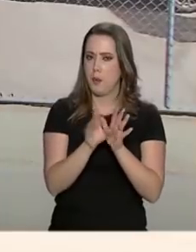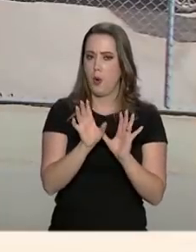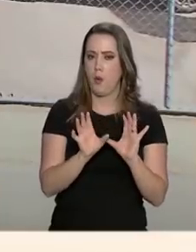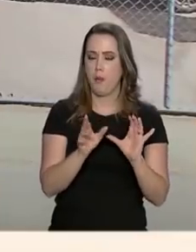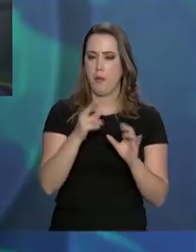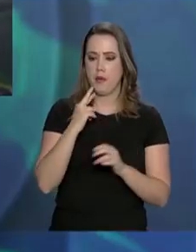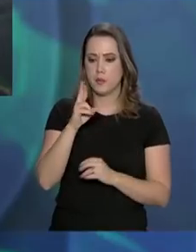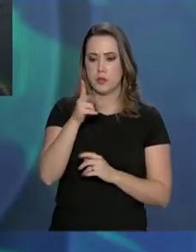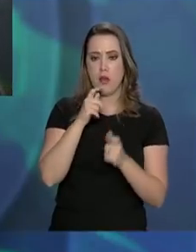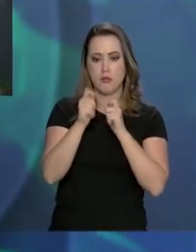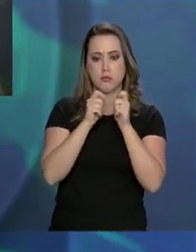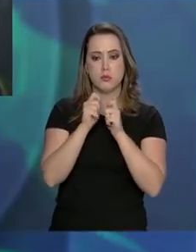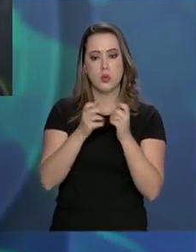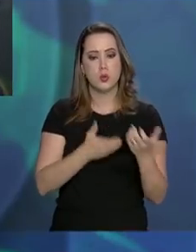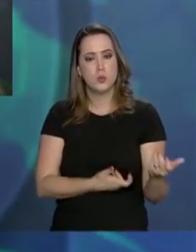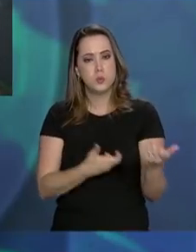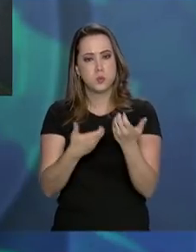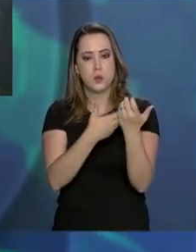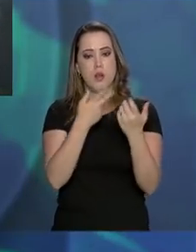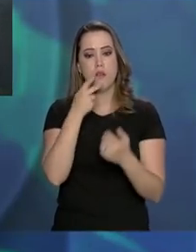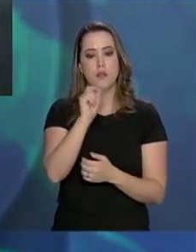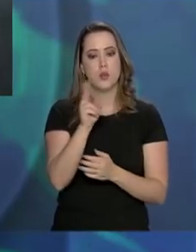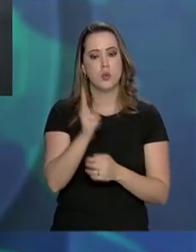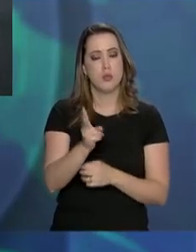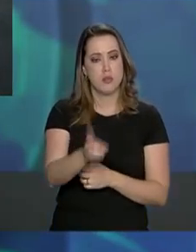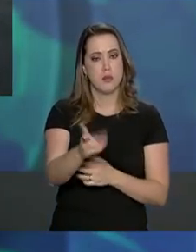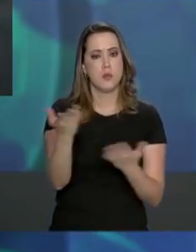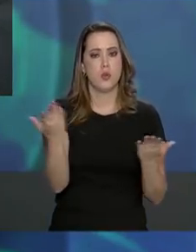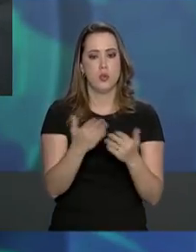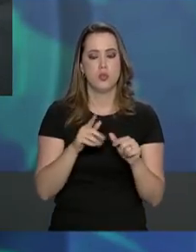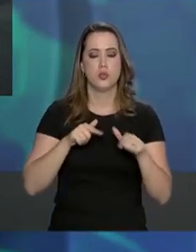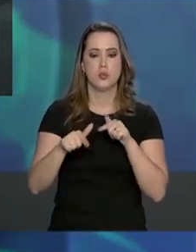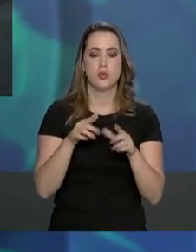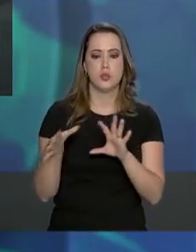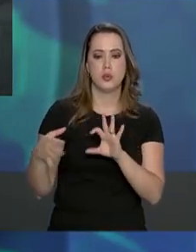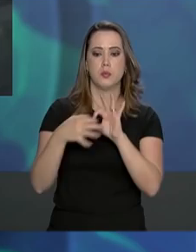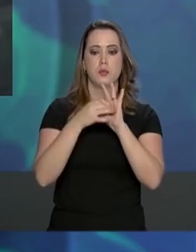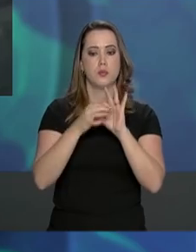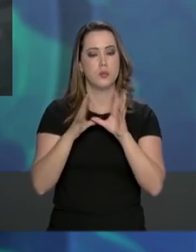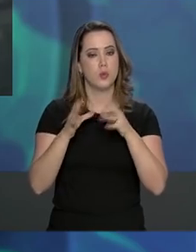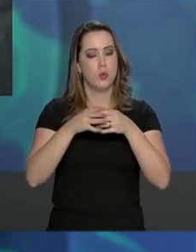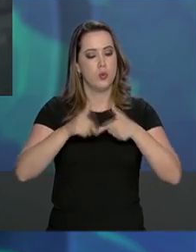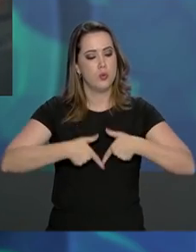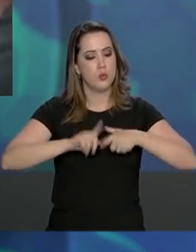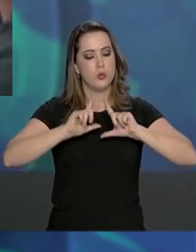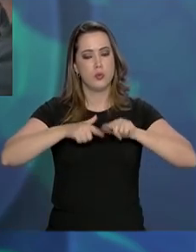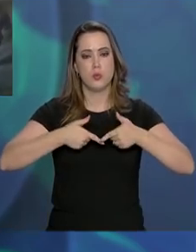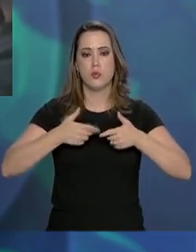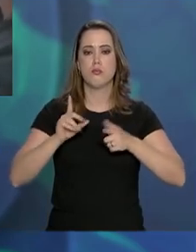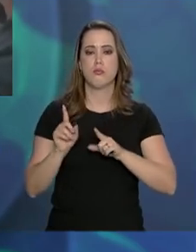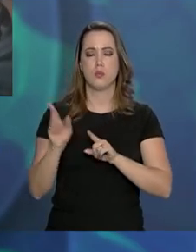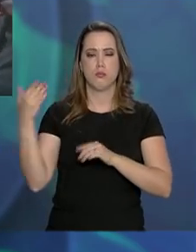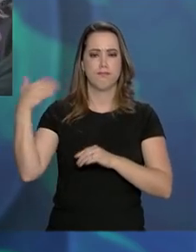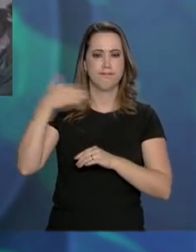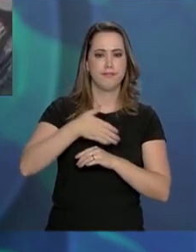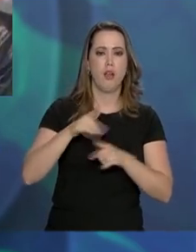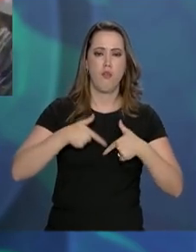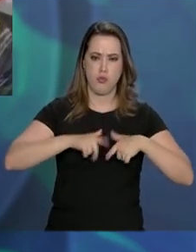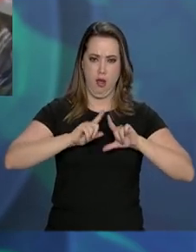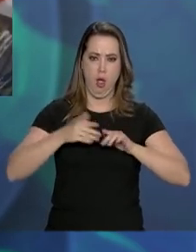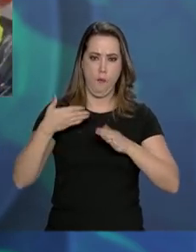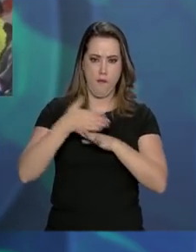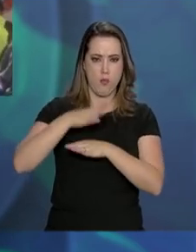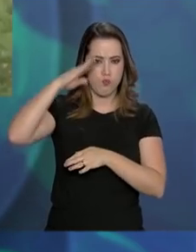de Bombeiros. Ele afirmou que continuou hoje o trabalho em parceria com a equipe de militares que veio de